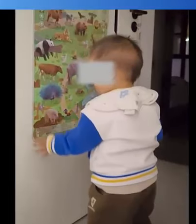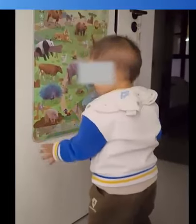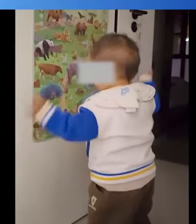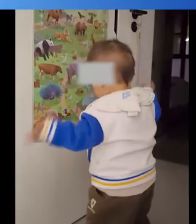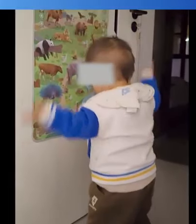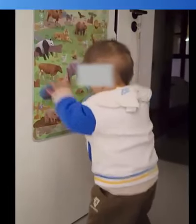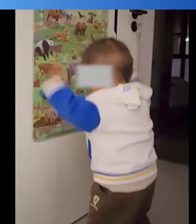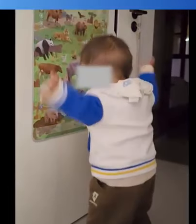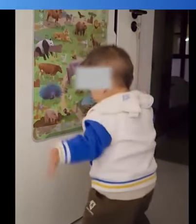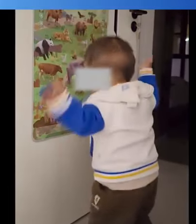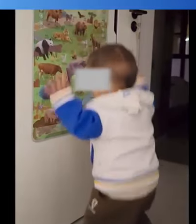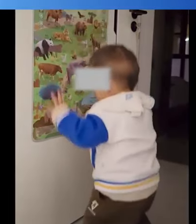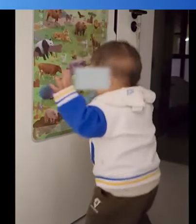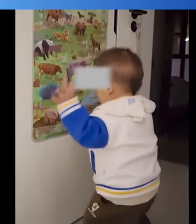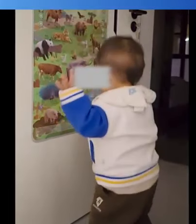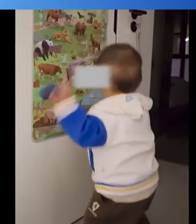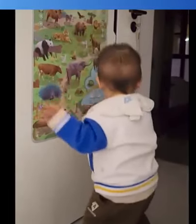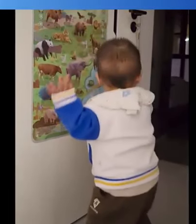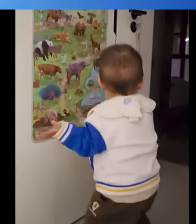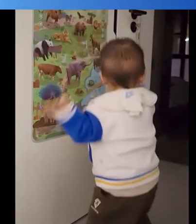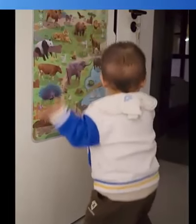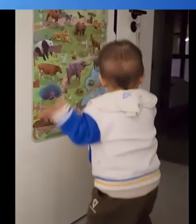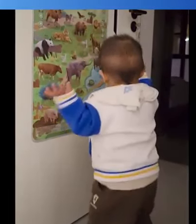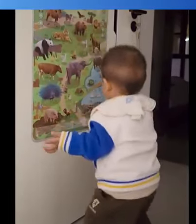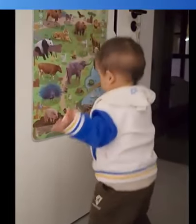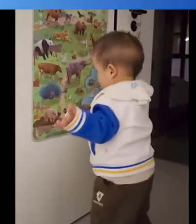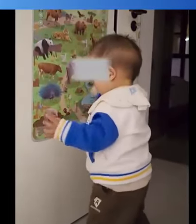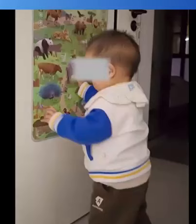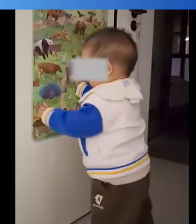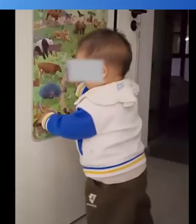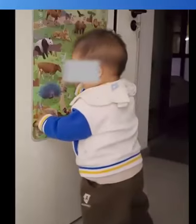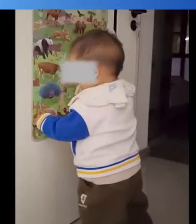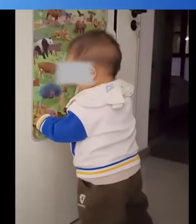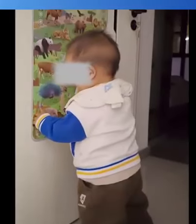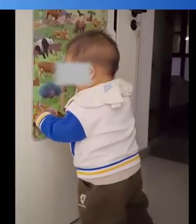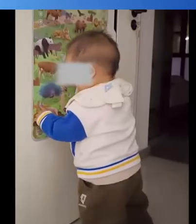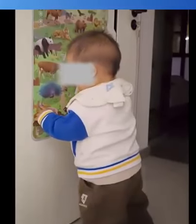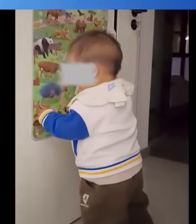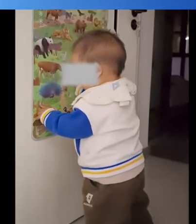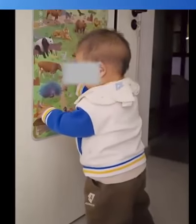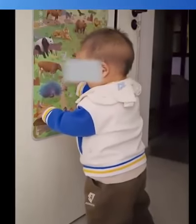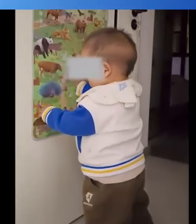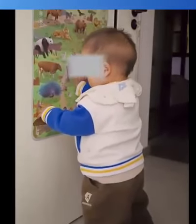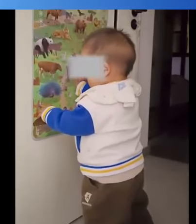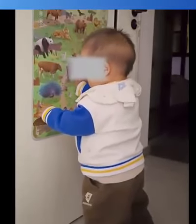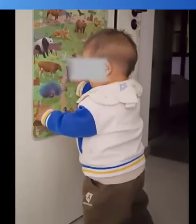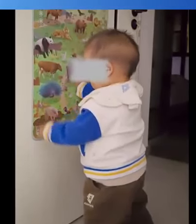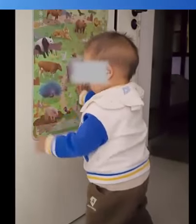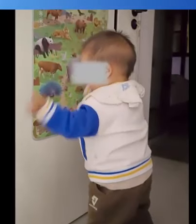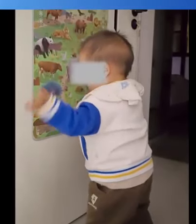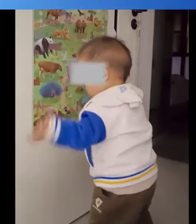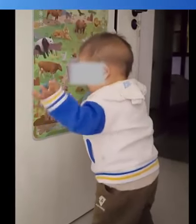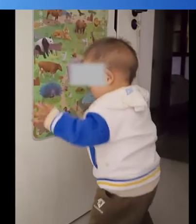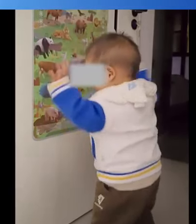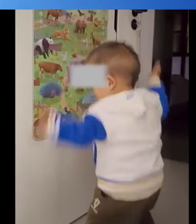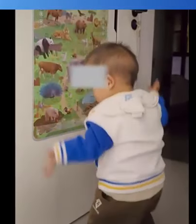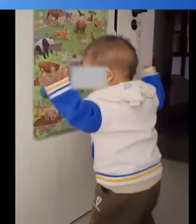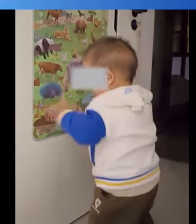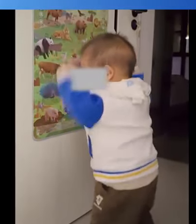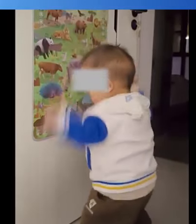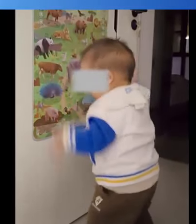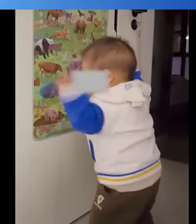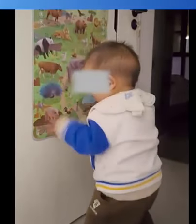mãozinhas e parece empolgado com a novidade que fofura o o ensaio Clínico conduzido por pesquisadores do Hospital